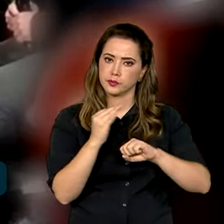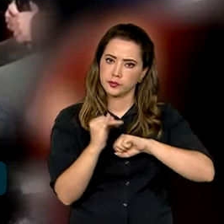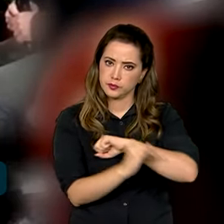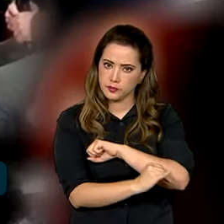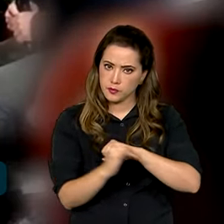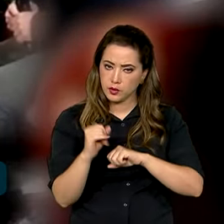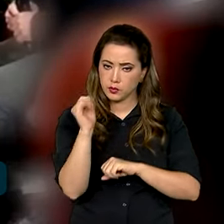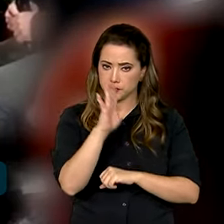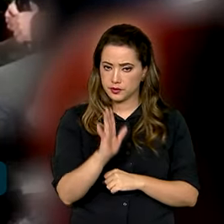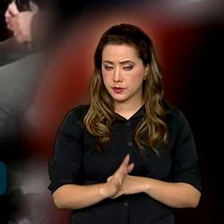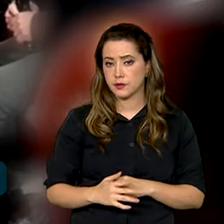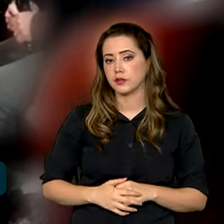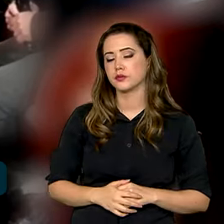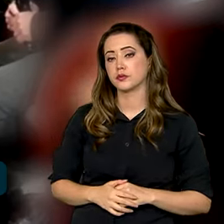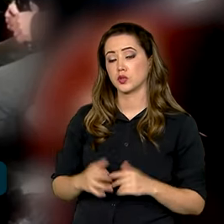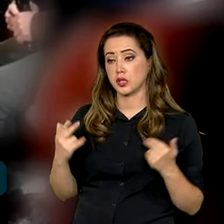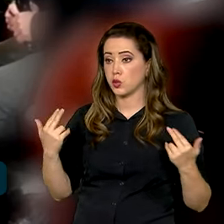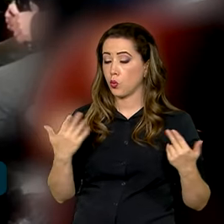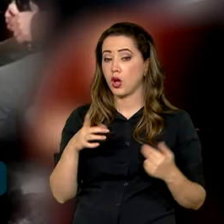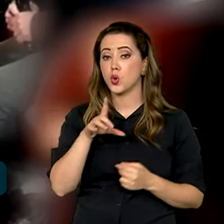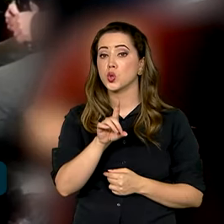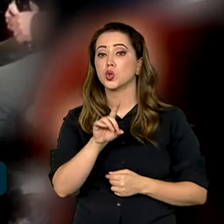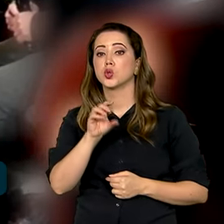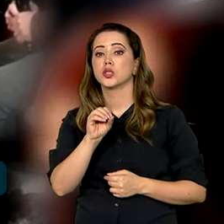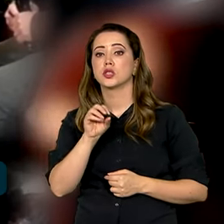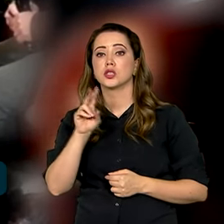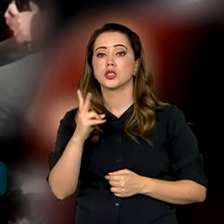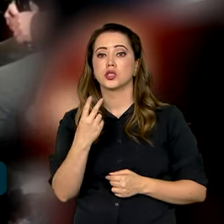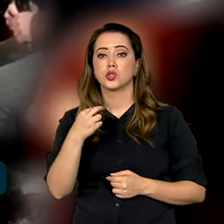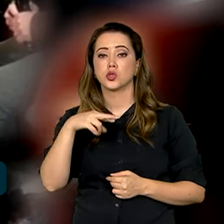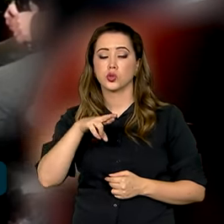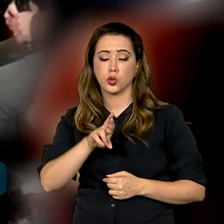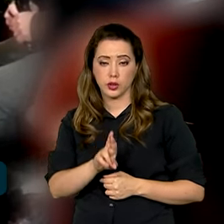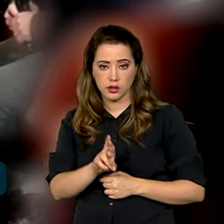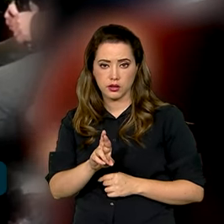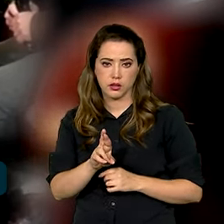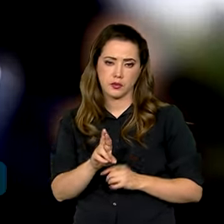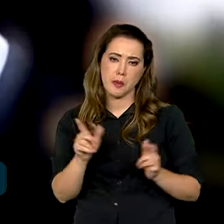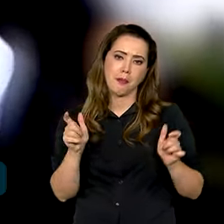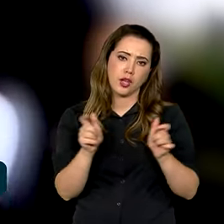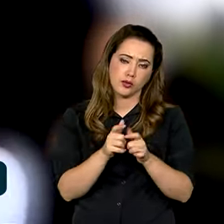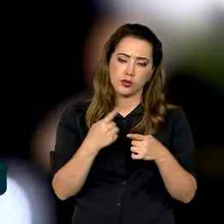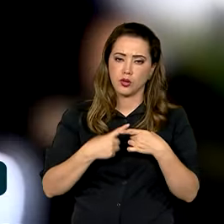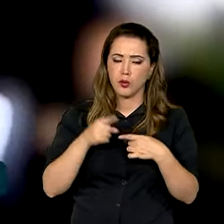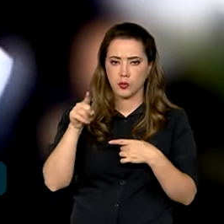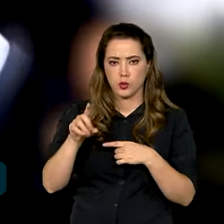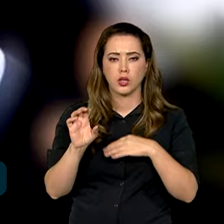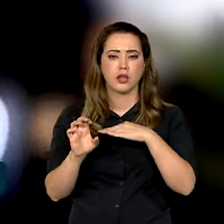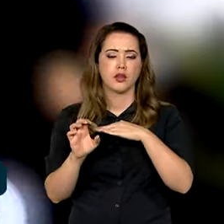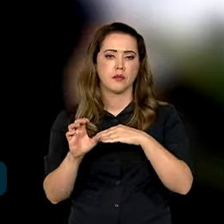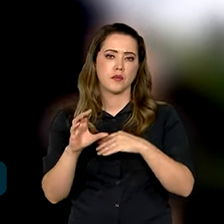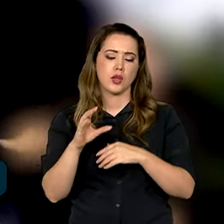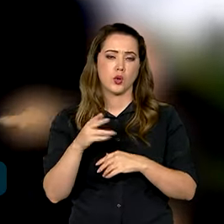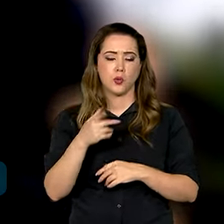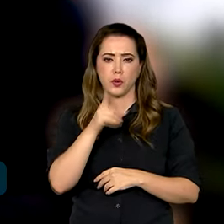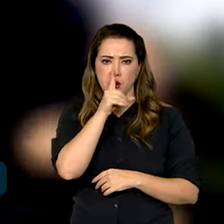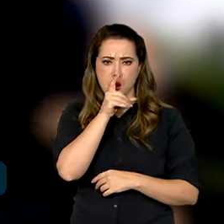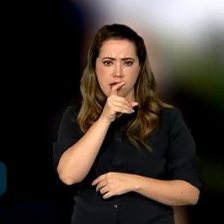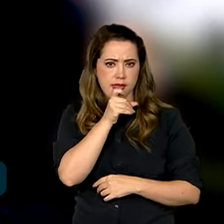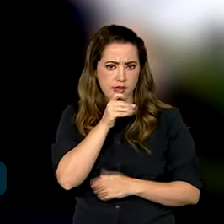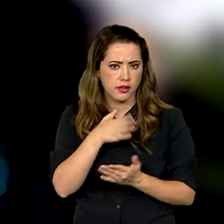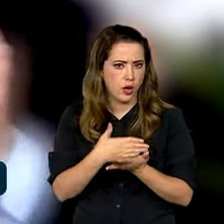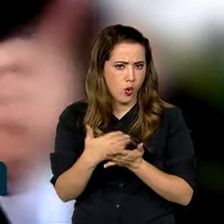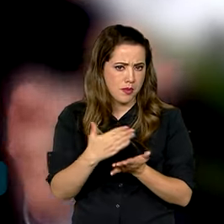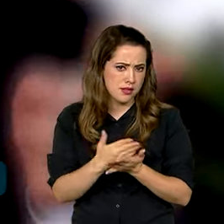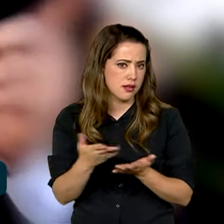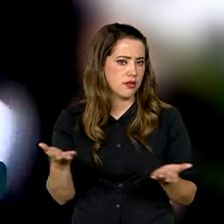Brasil. O mesmo aconteceu em Doha, numa escala menor, porque Doha está começando, o Qatar está começando o processo que a